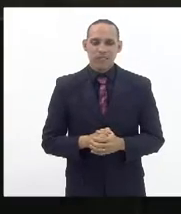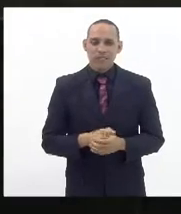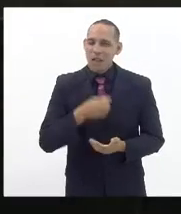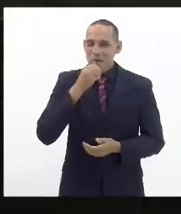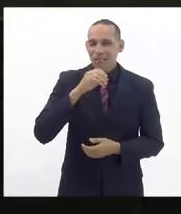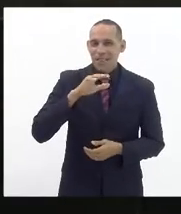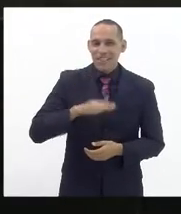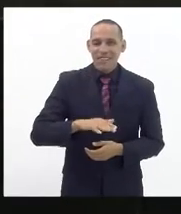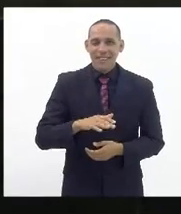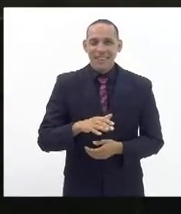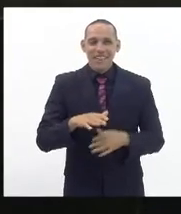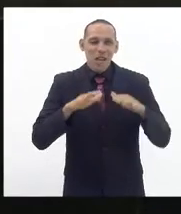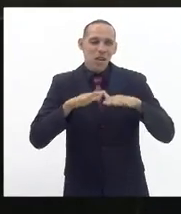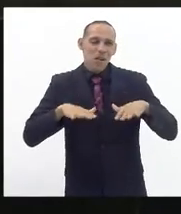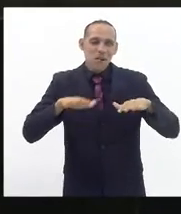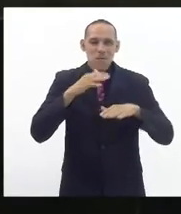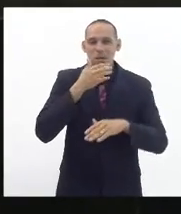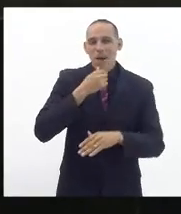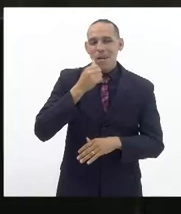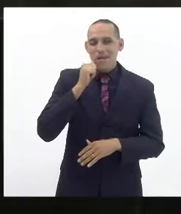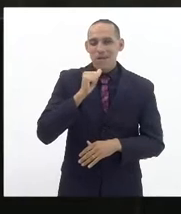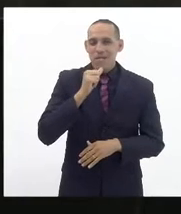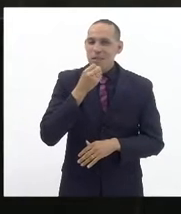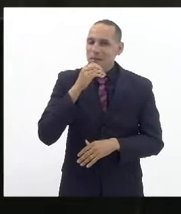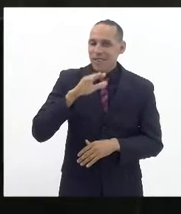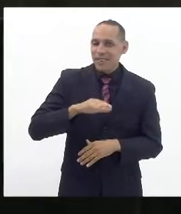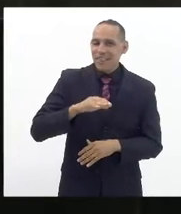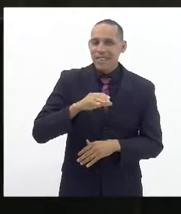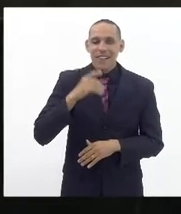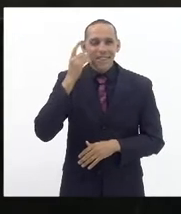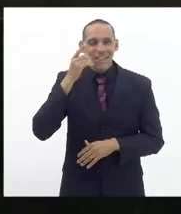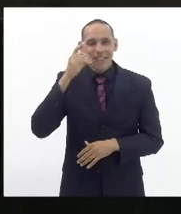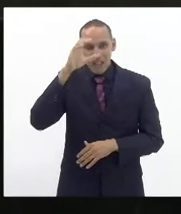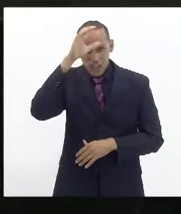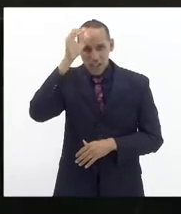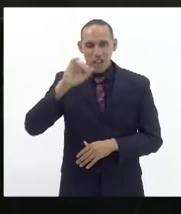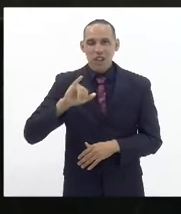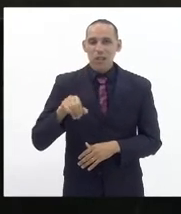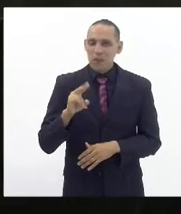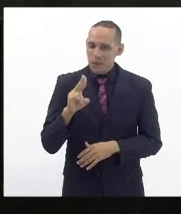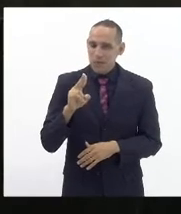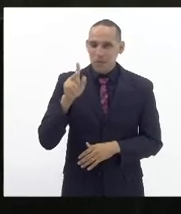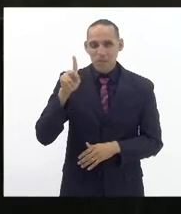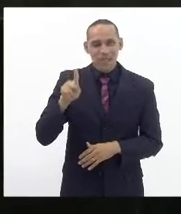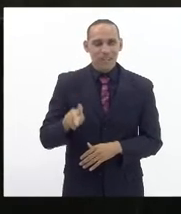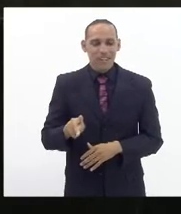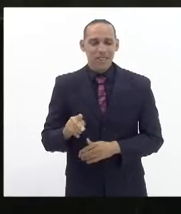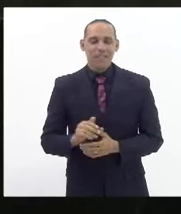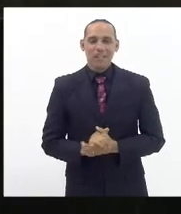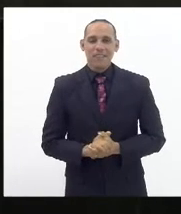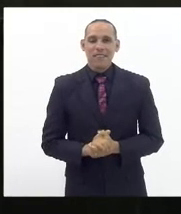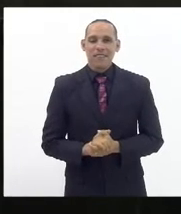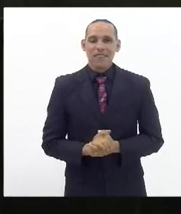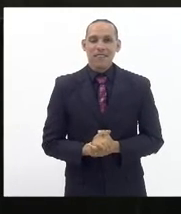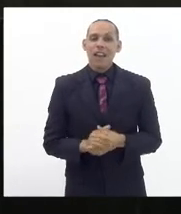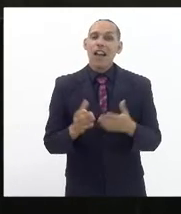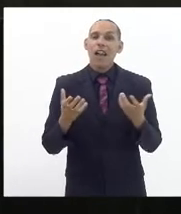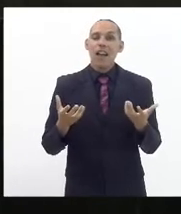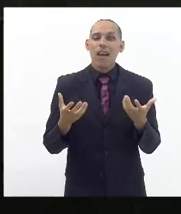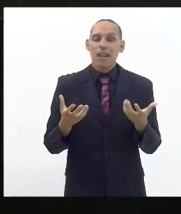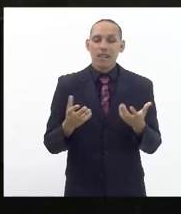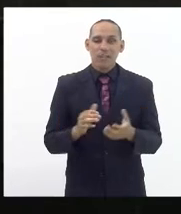Boa tarde a todos e todas. Boa tarde, deputada Tia Ju, que preside essa sessão. Queria aqui fazer